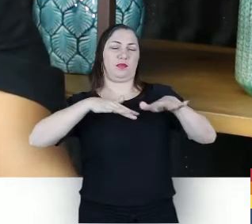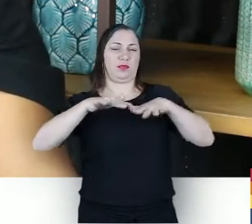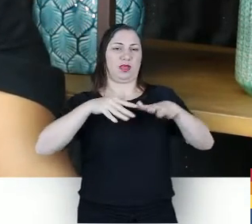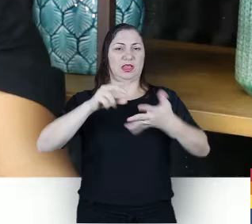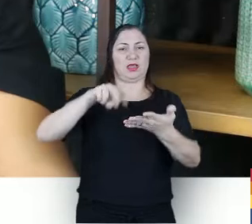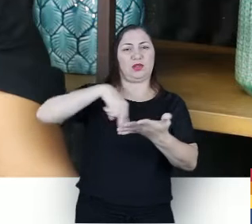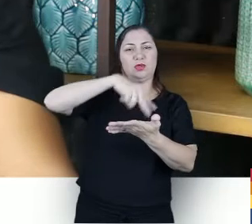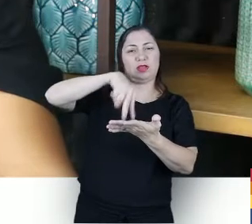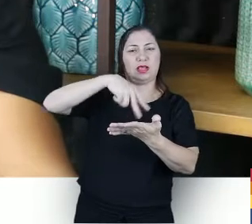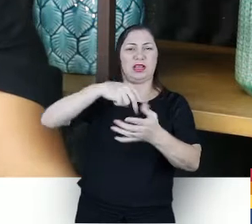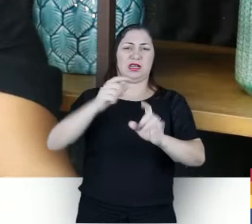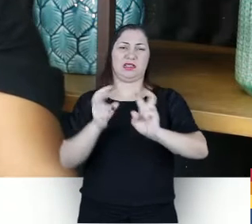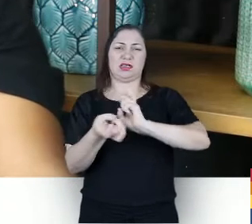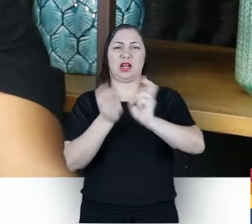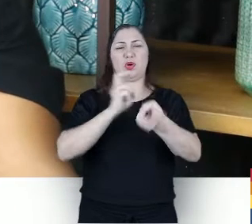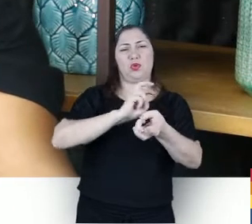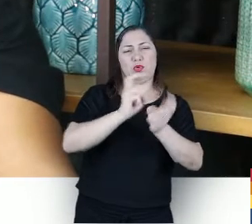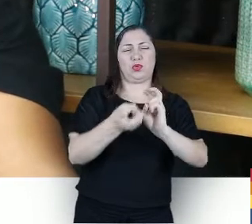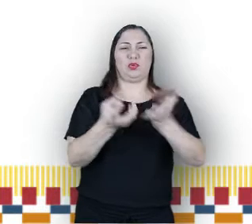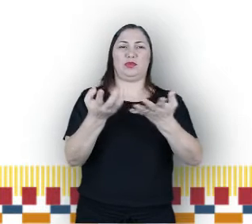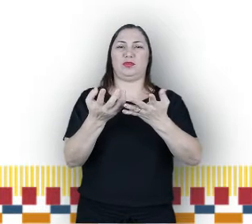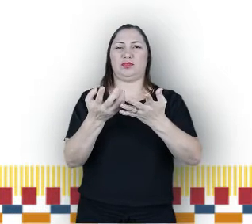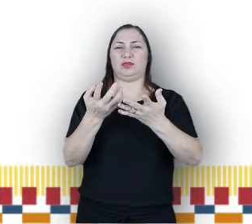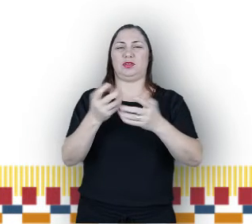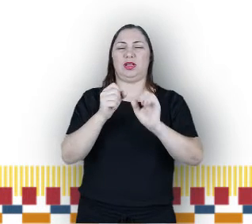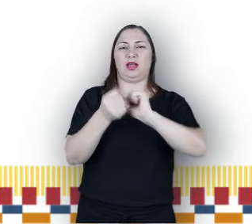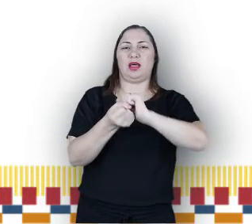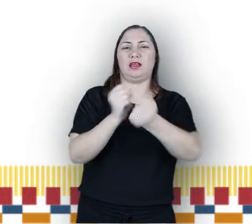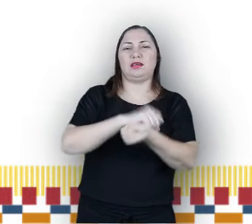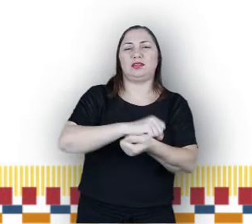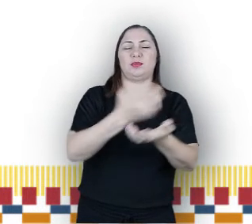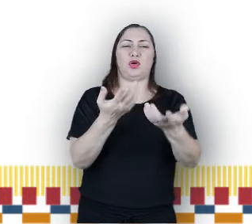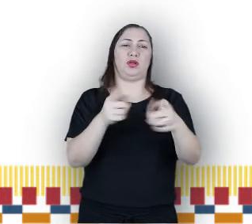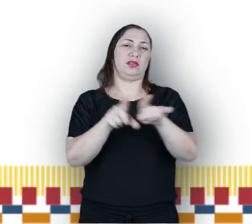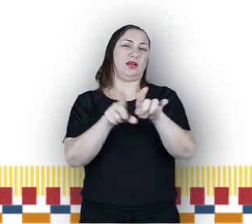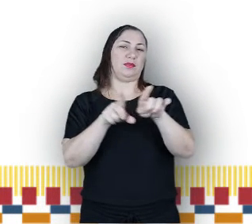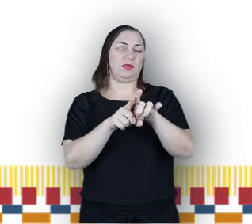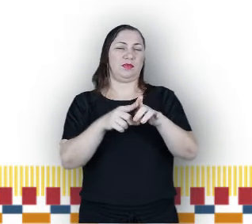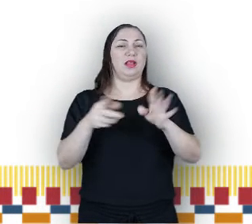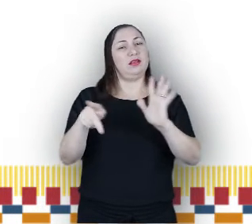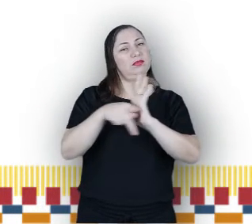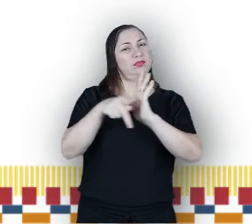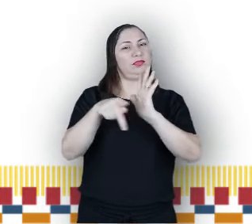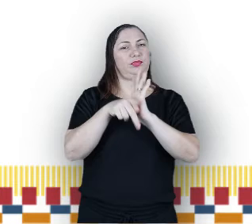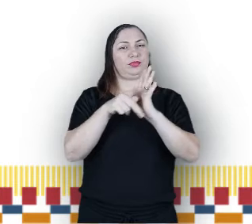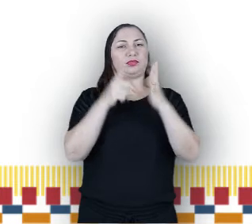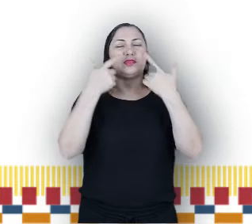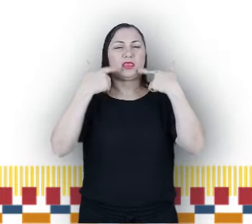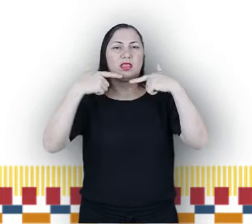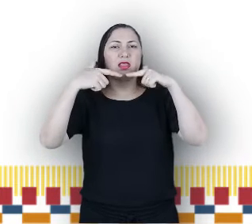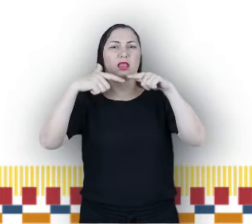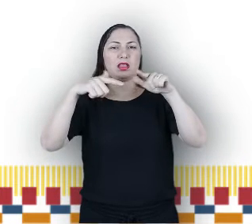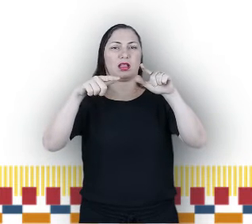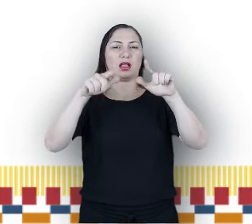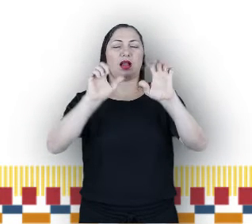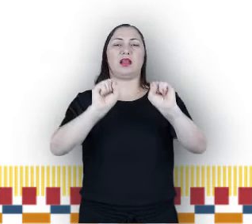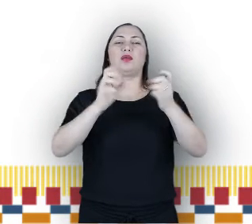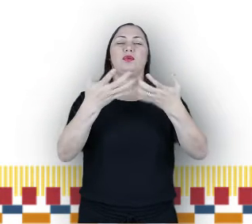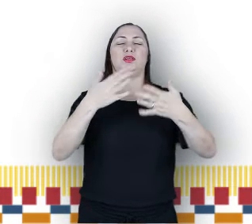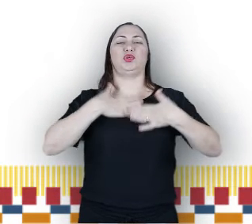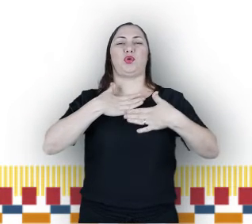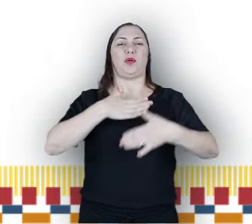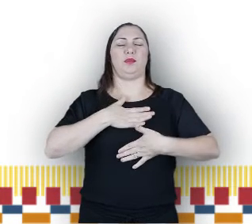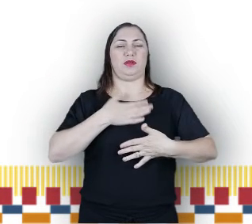pelo fato de as práticas corporais, né, sendo elas brincadeiras, jogos, danças, lutas, esportes, jogos,